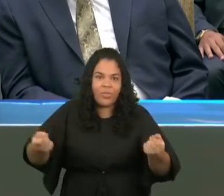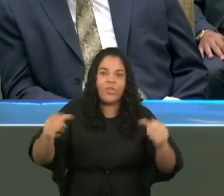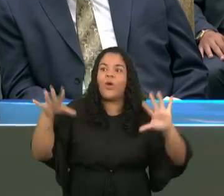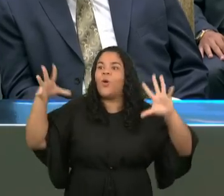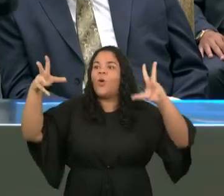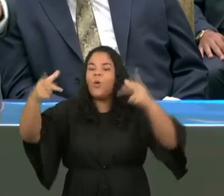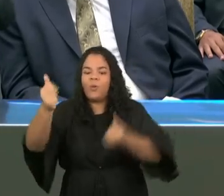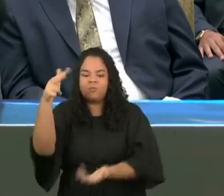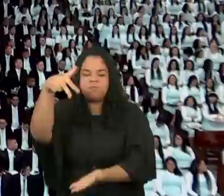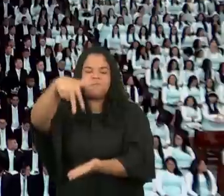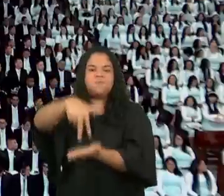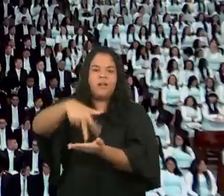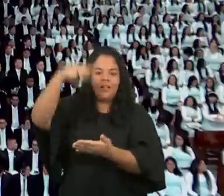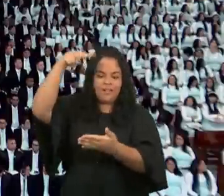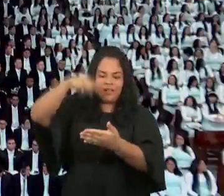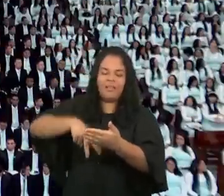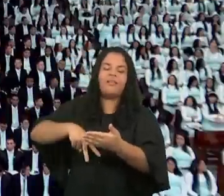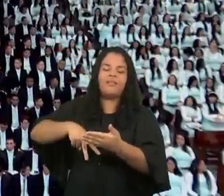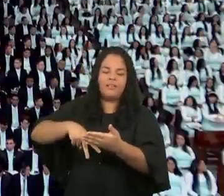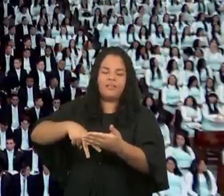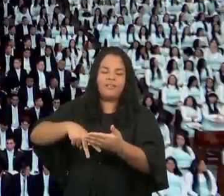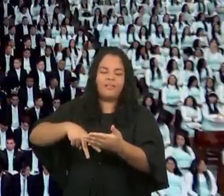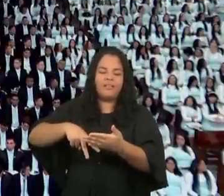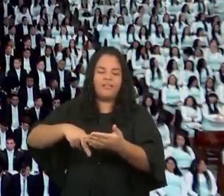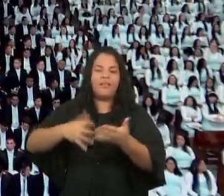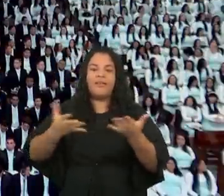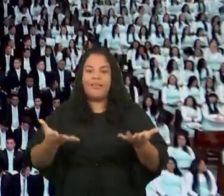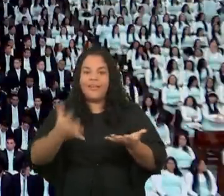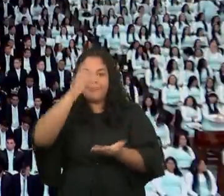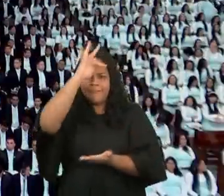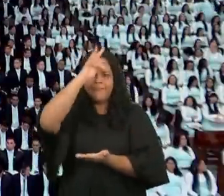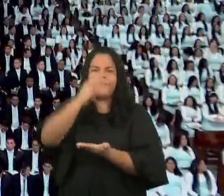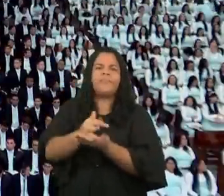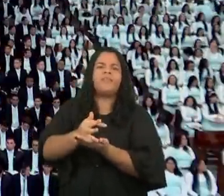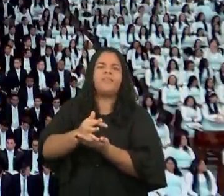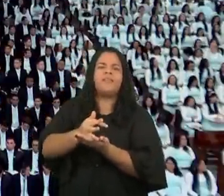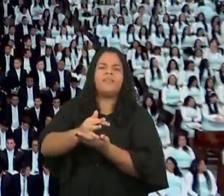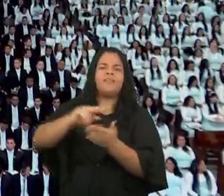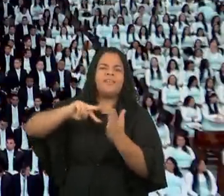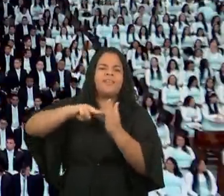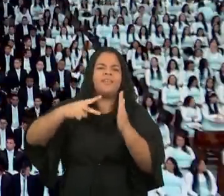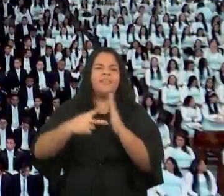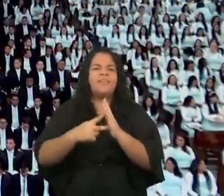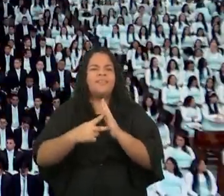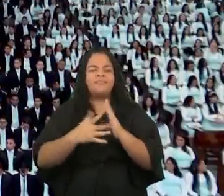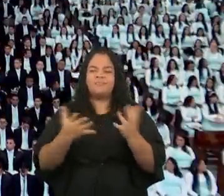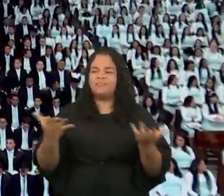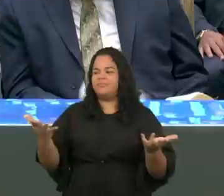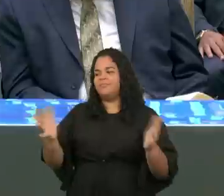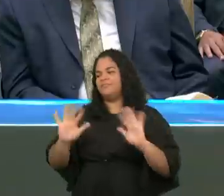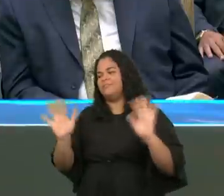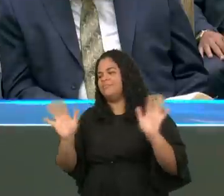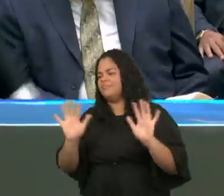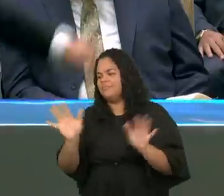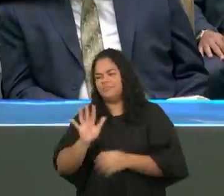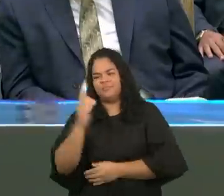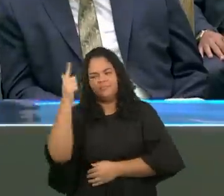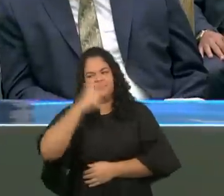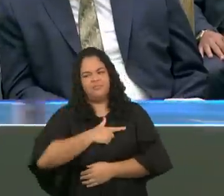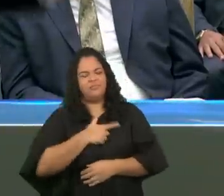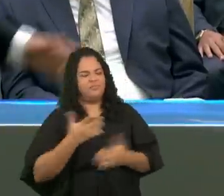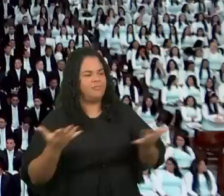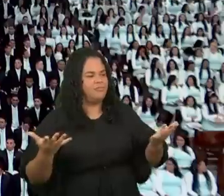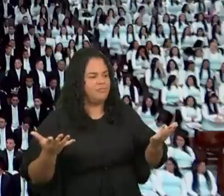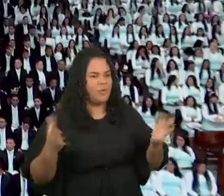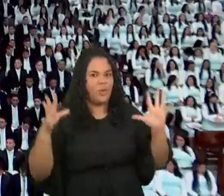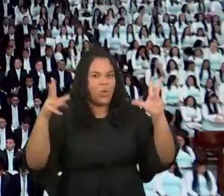pé. 1, 2, 3. Ora a fé. Está feio, vamos ler juntos.